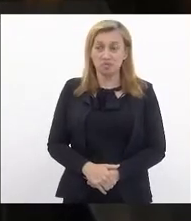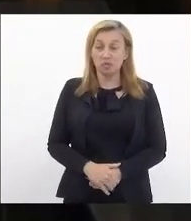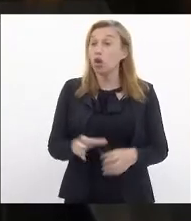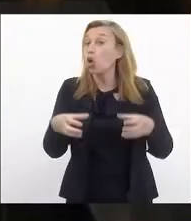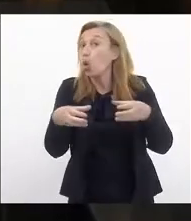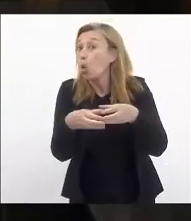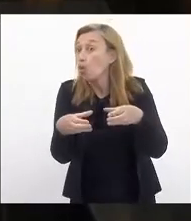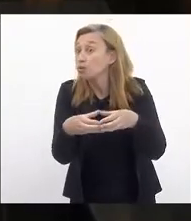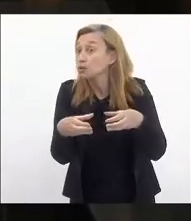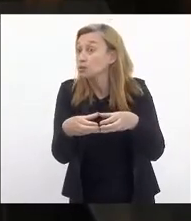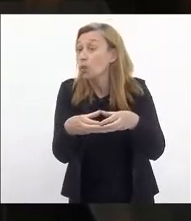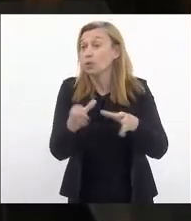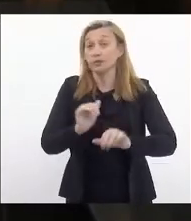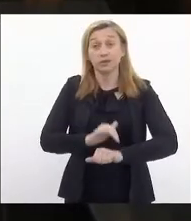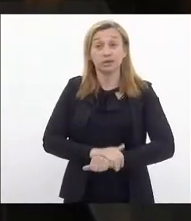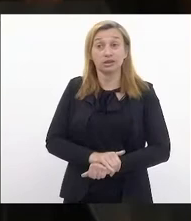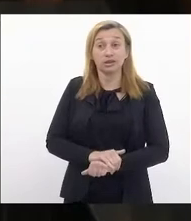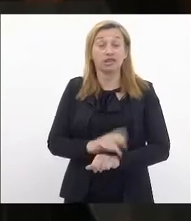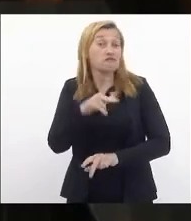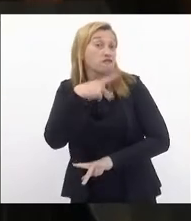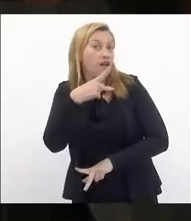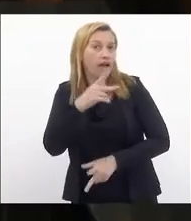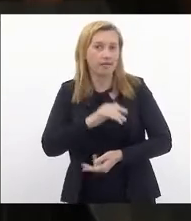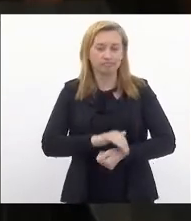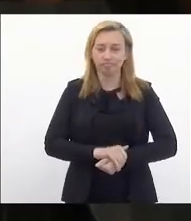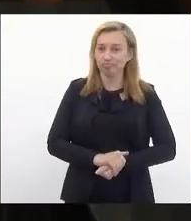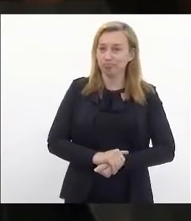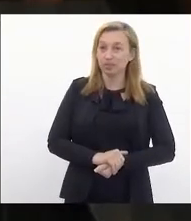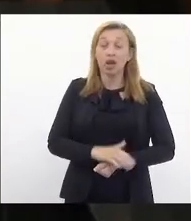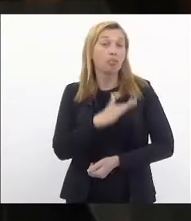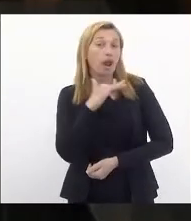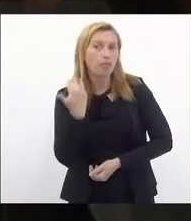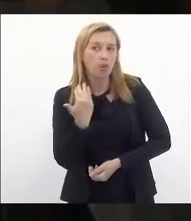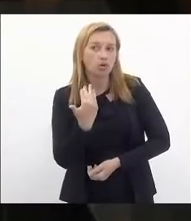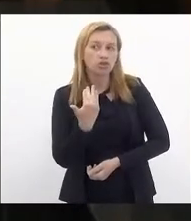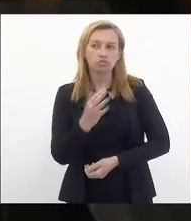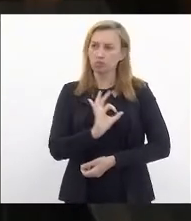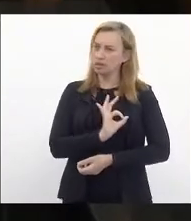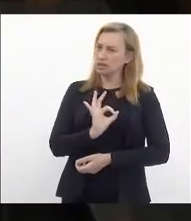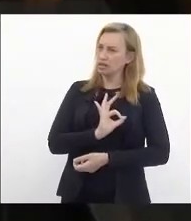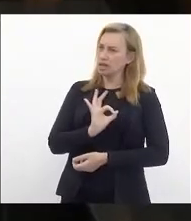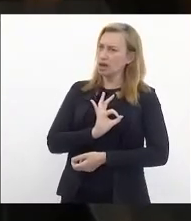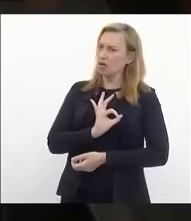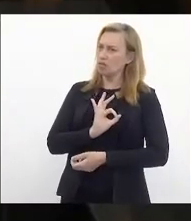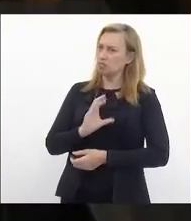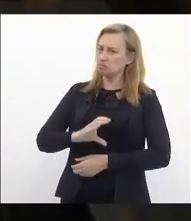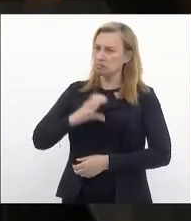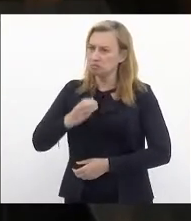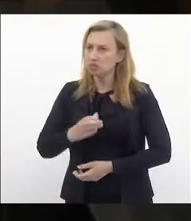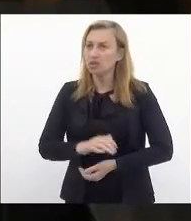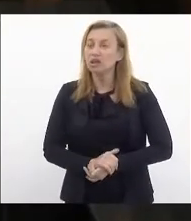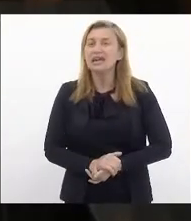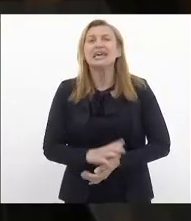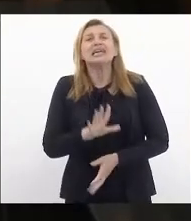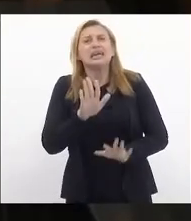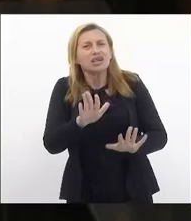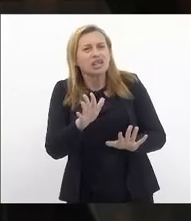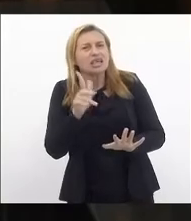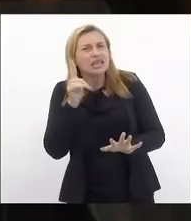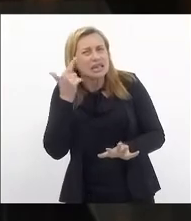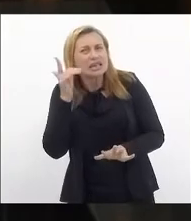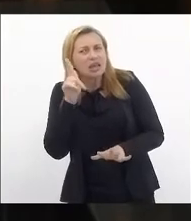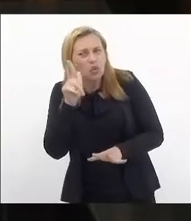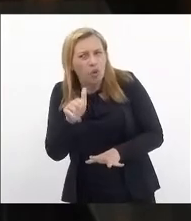comissões se manifestarem pela morte desse guerreiro será que da mesma forma